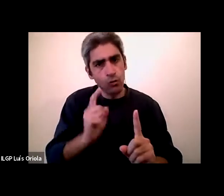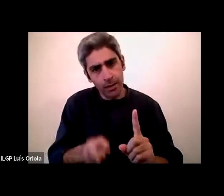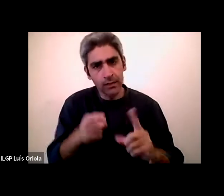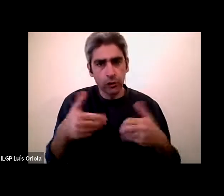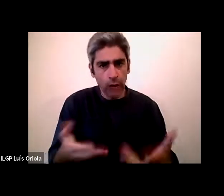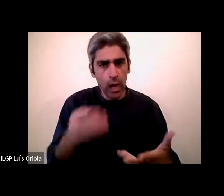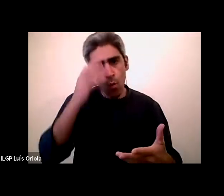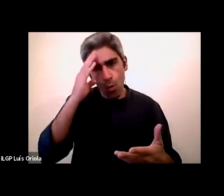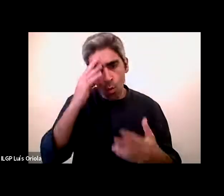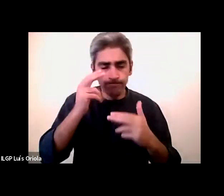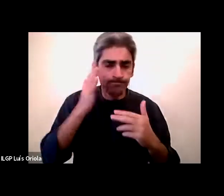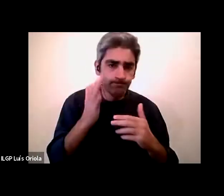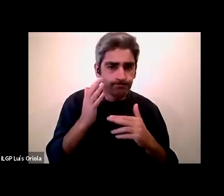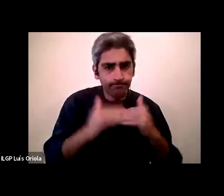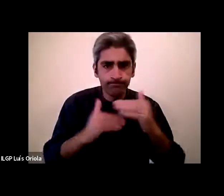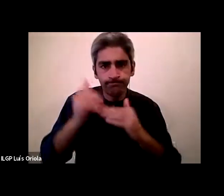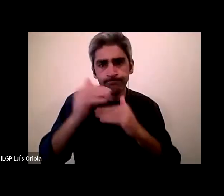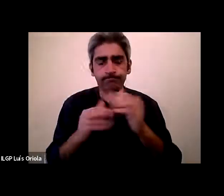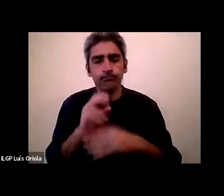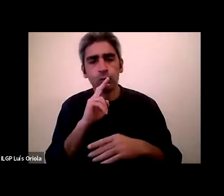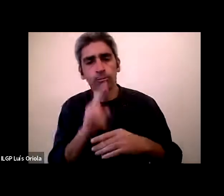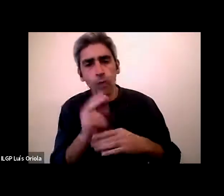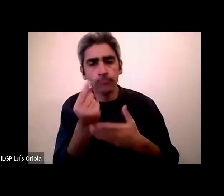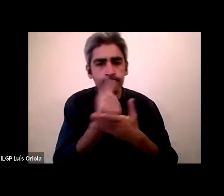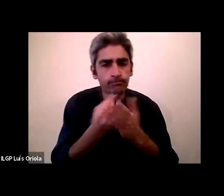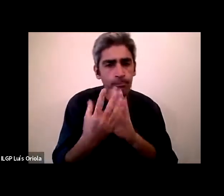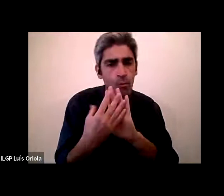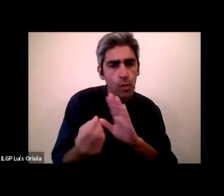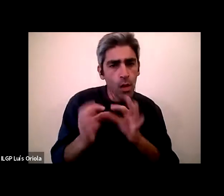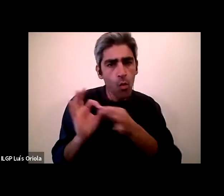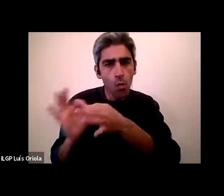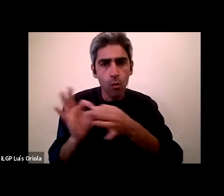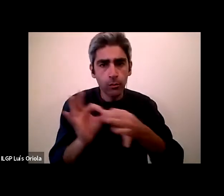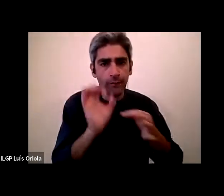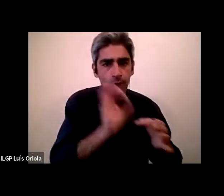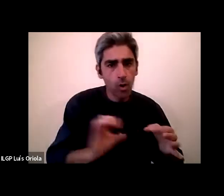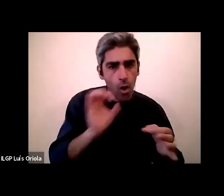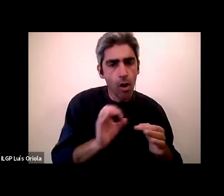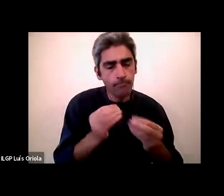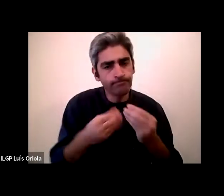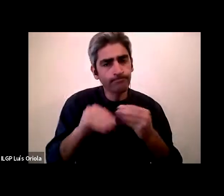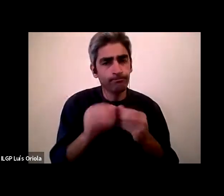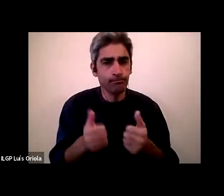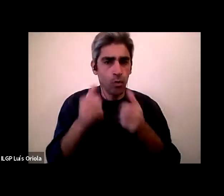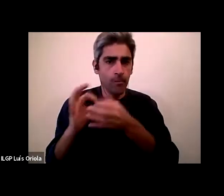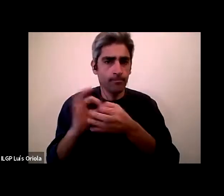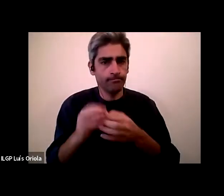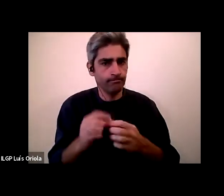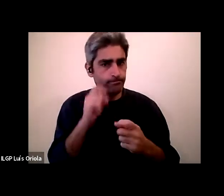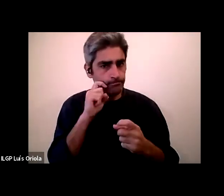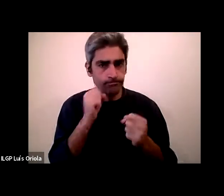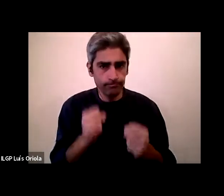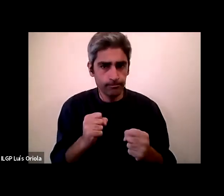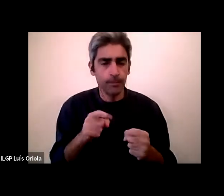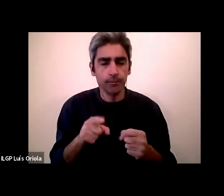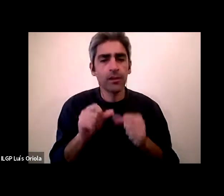já, a construir respostas, a desenhar modelos de colaboração reforçada. E no